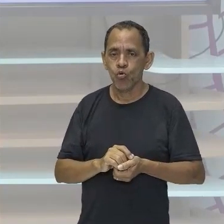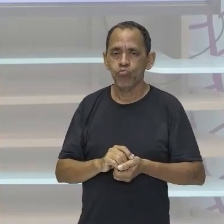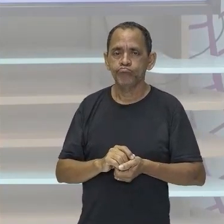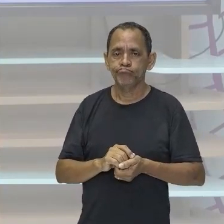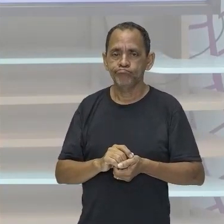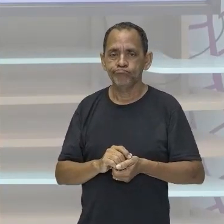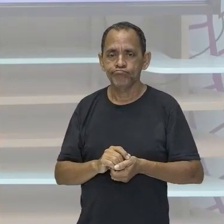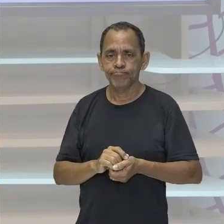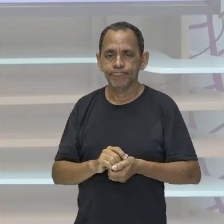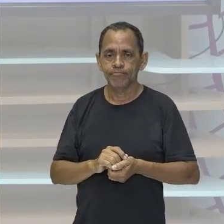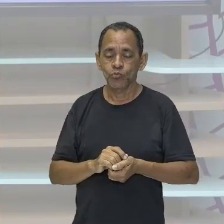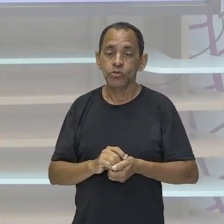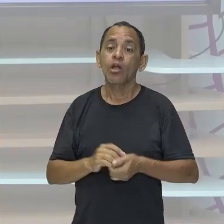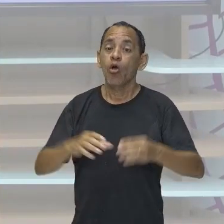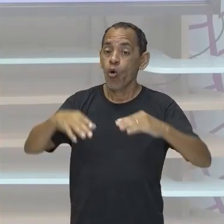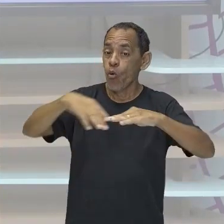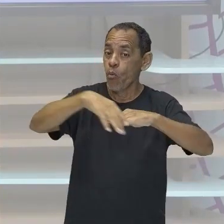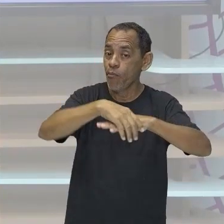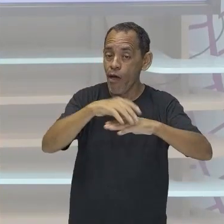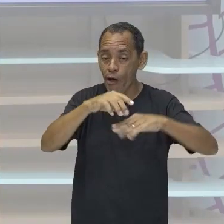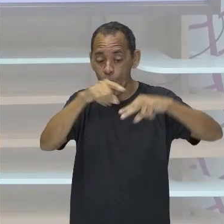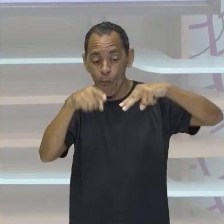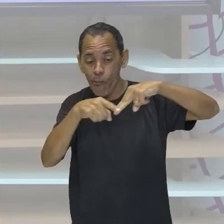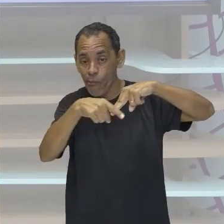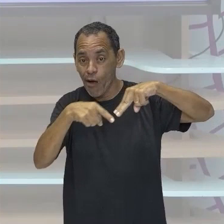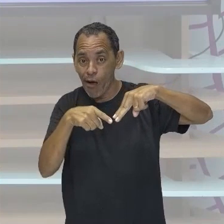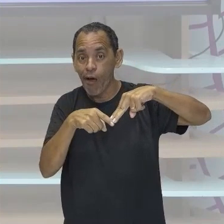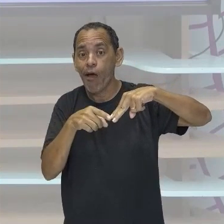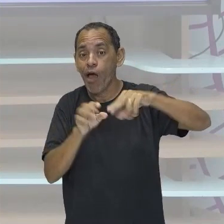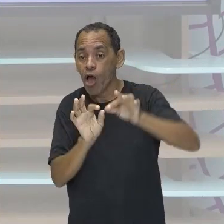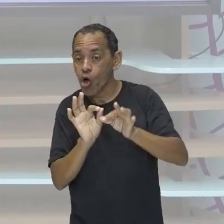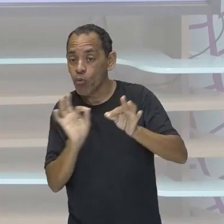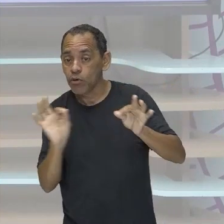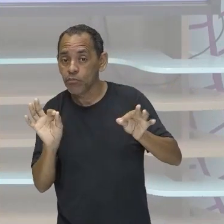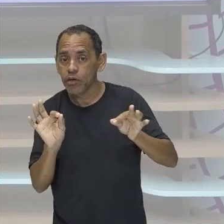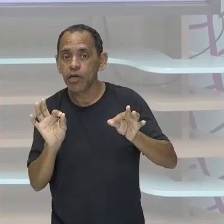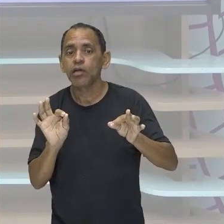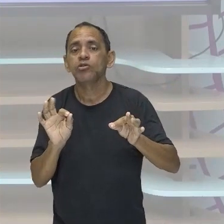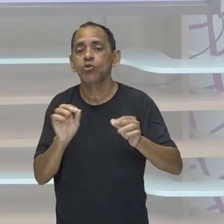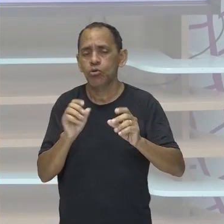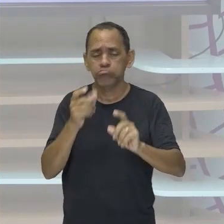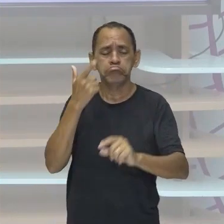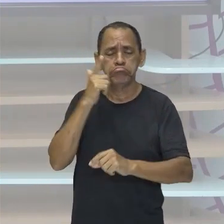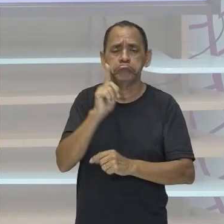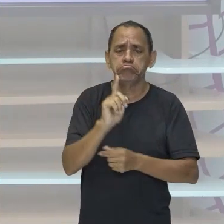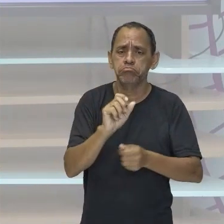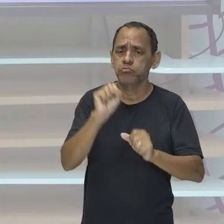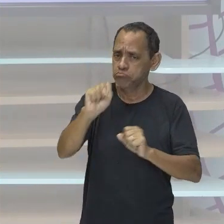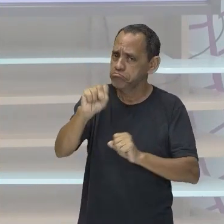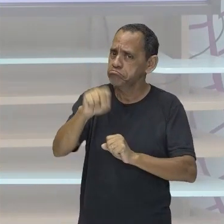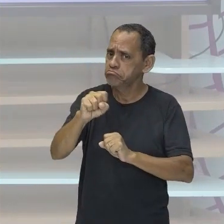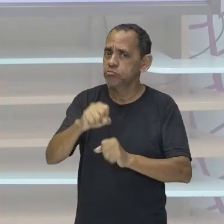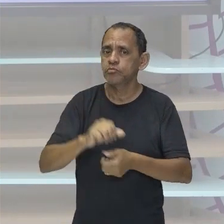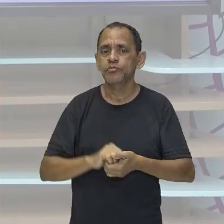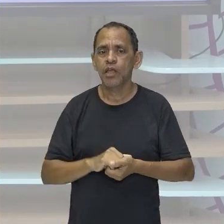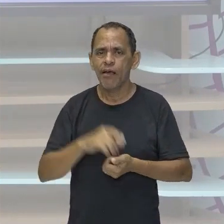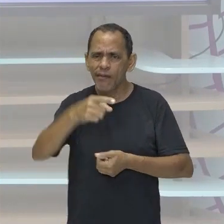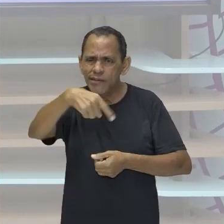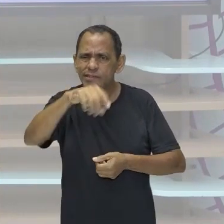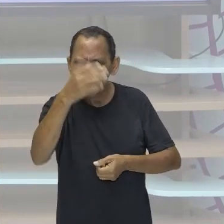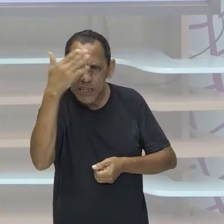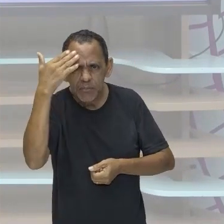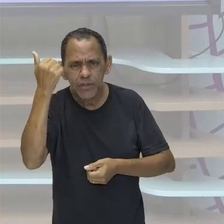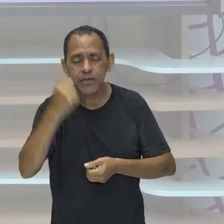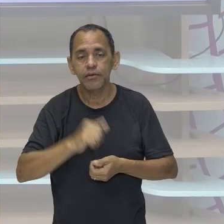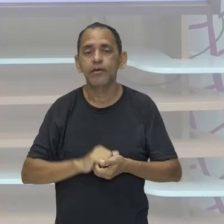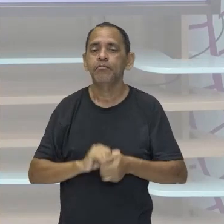você consegue determinar o tamanho do teu sapato. Vocês sabiam disso? Não sabiam, né? Mas